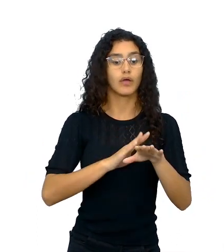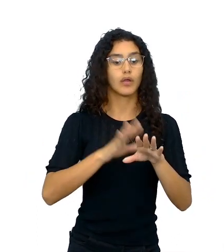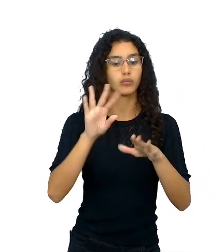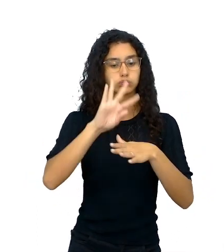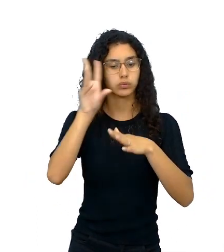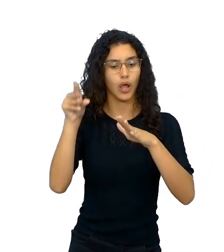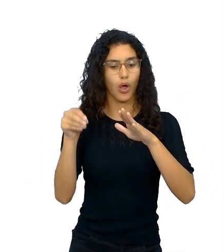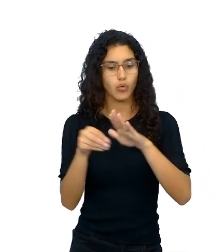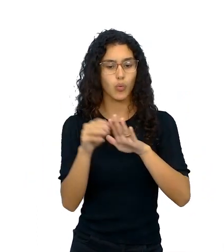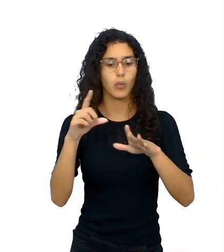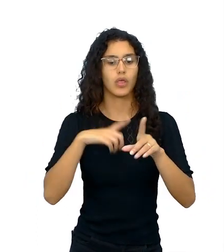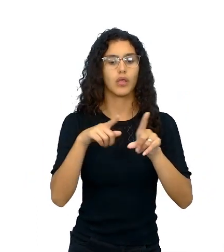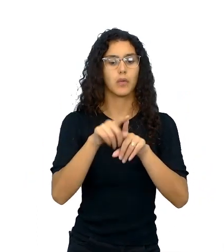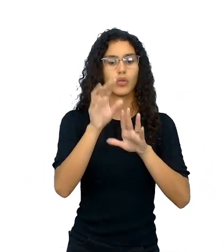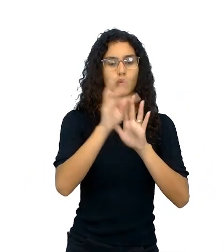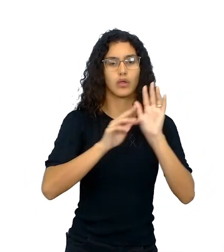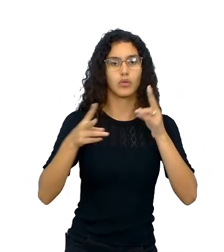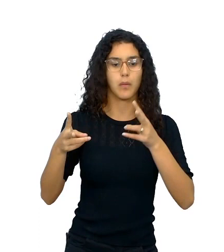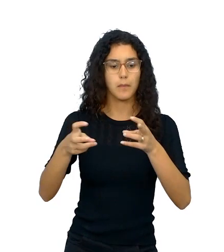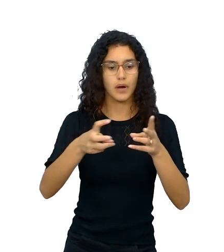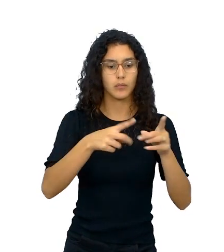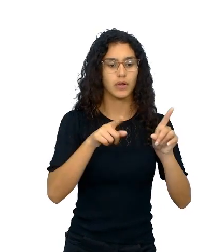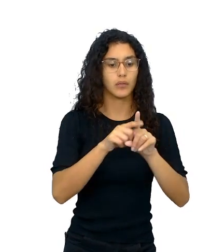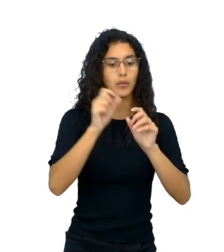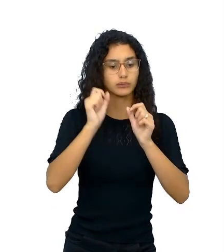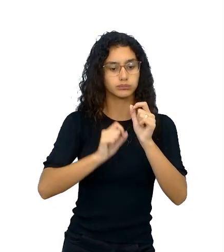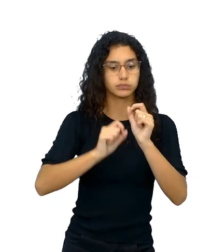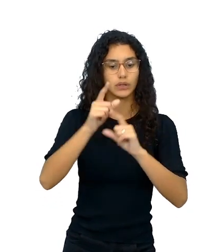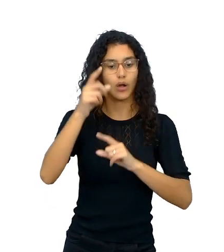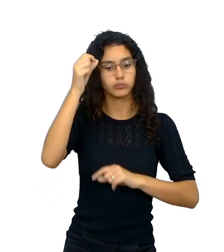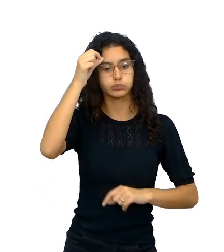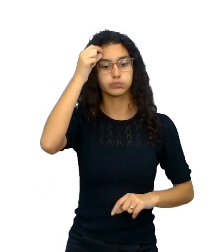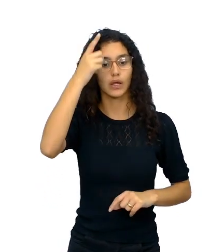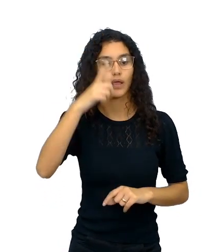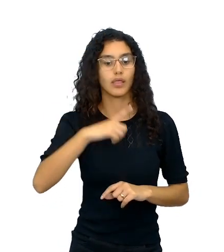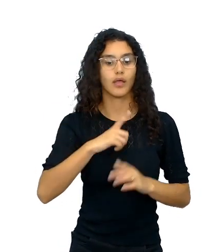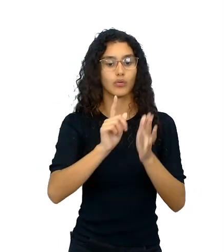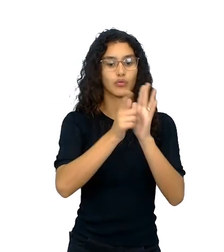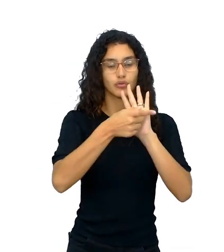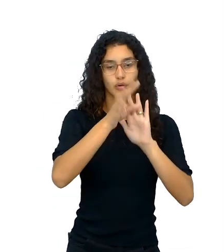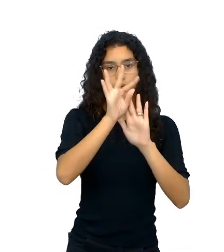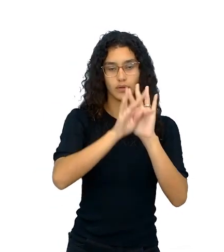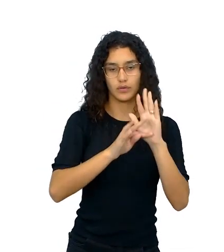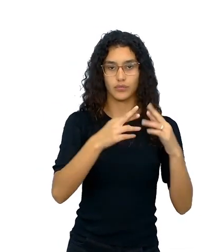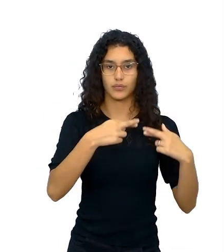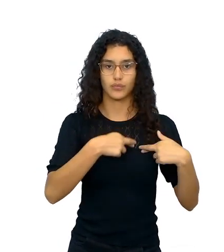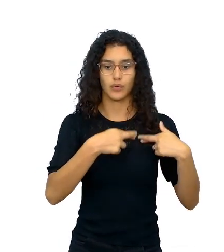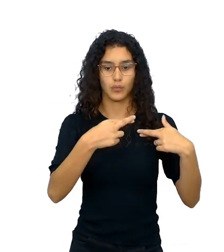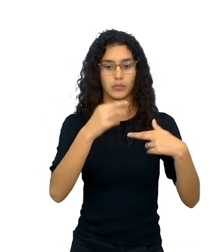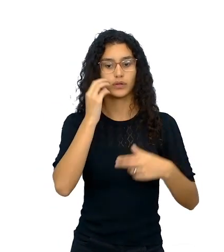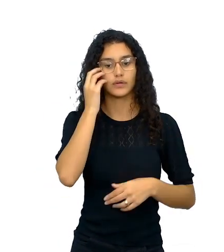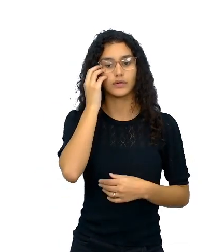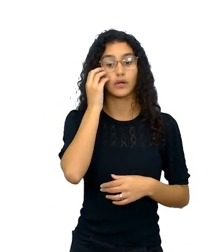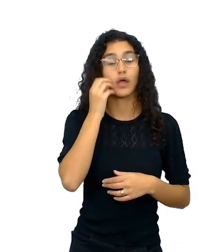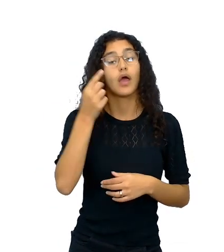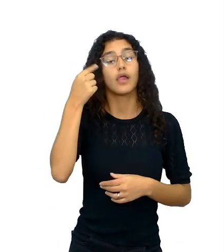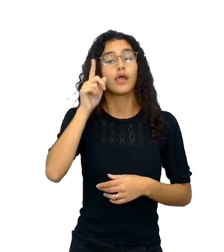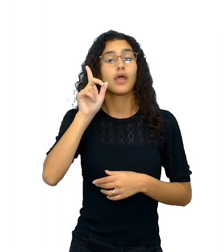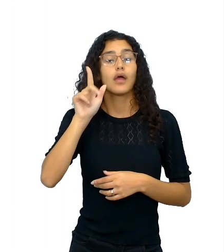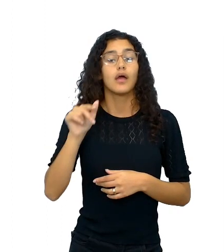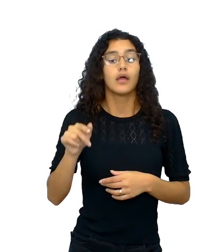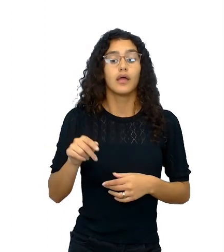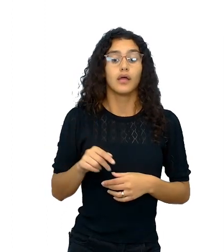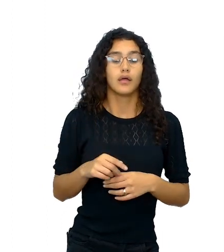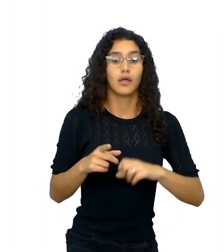resumo esquemático do texto analisado e ampliar os conhecimentos acerca do gênero. A ideia aqui, então,